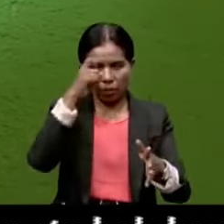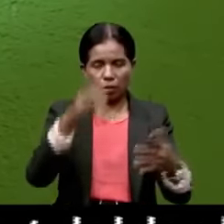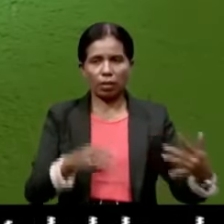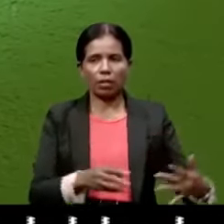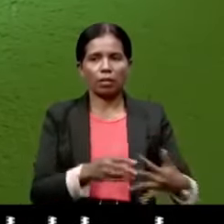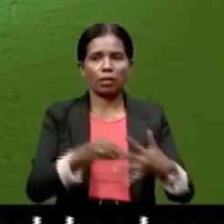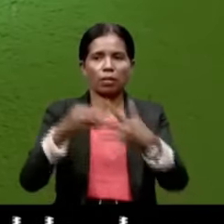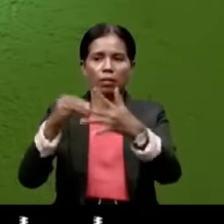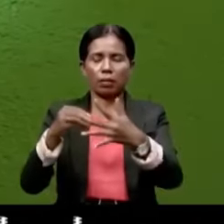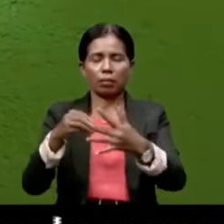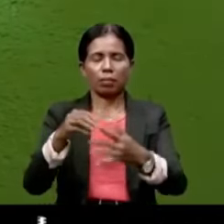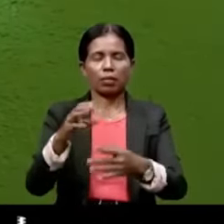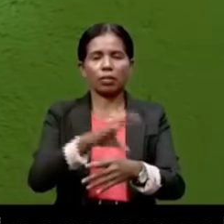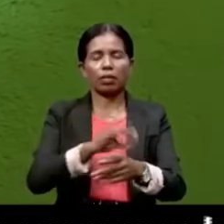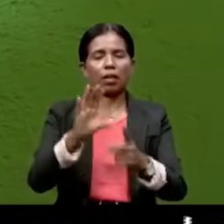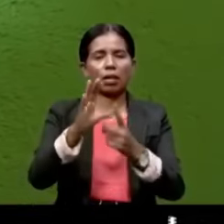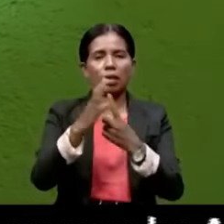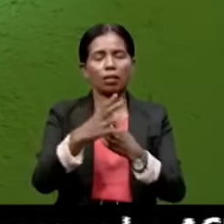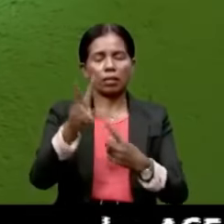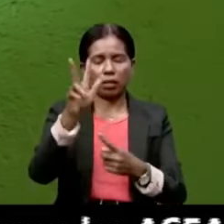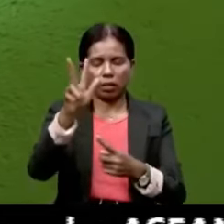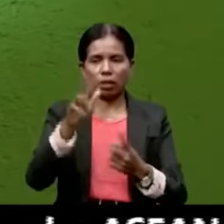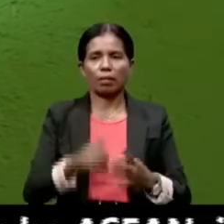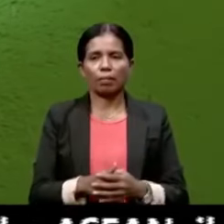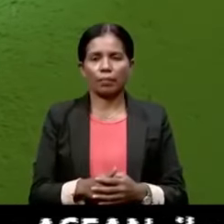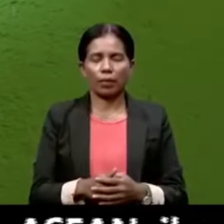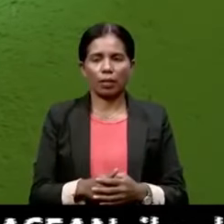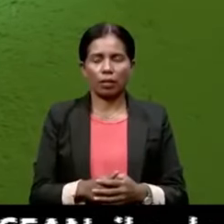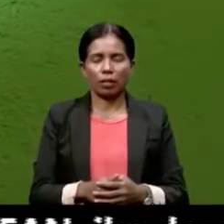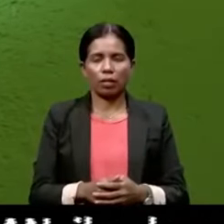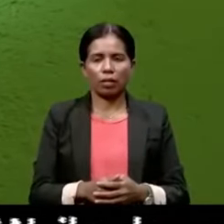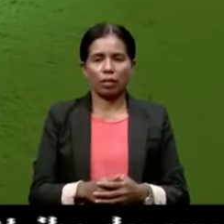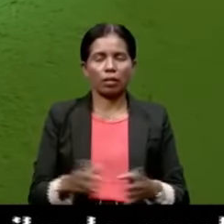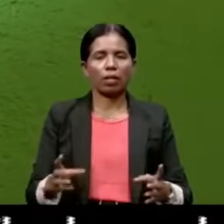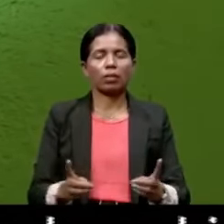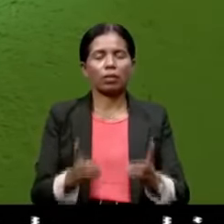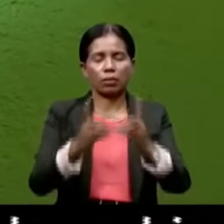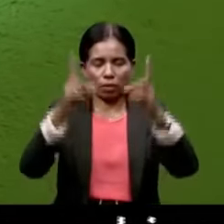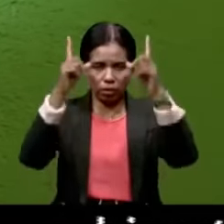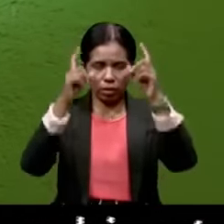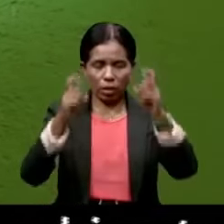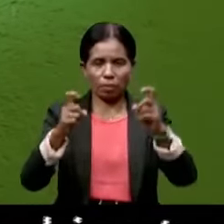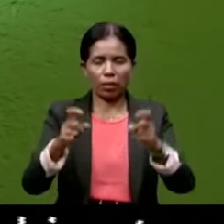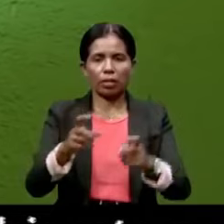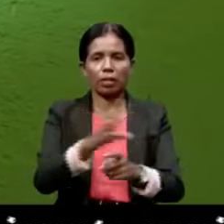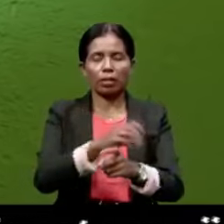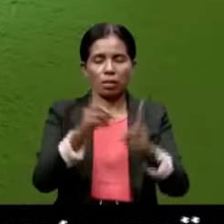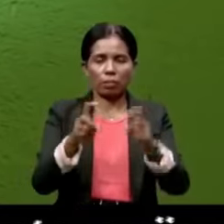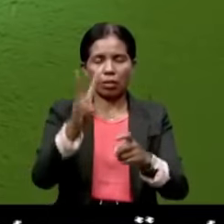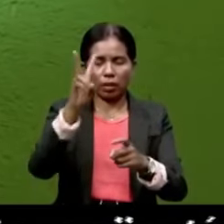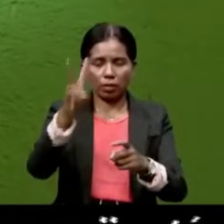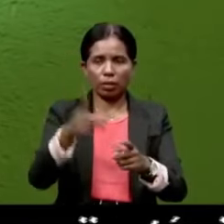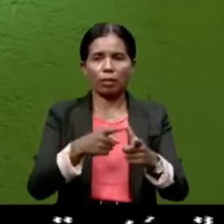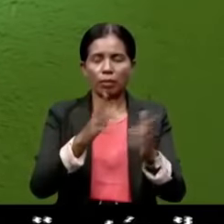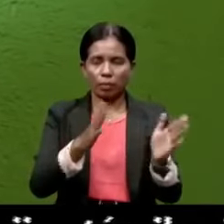sir terceiro ano ne la clerta na tua soro exame e segundo período e moço de prepara